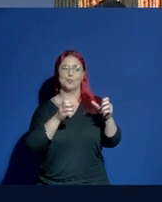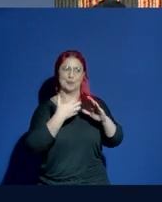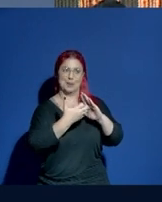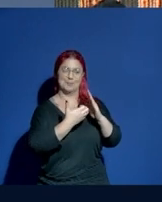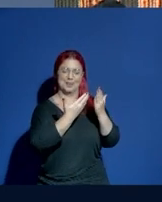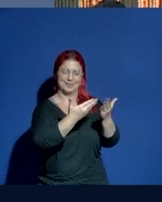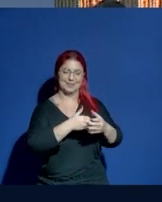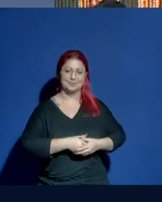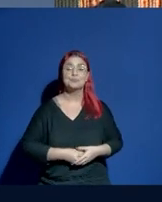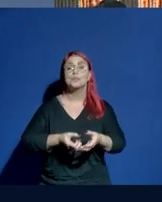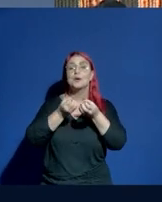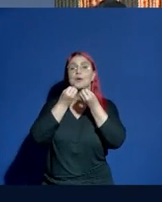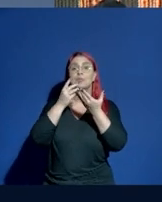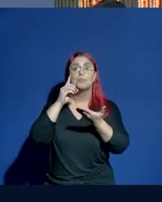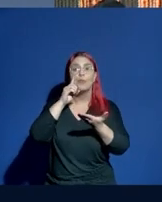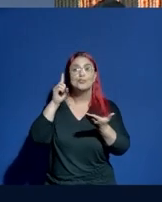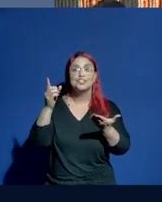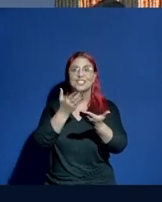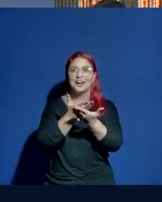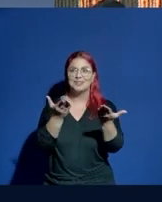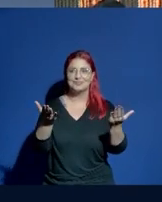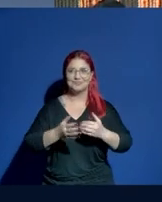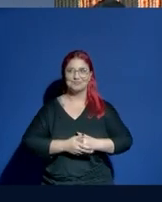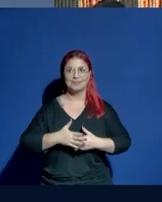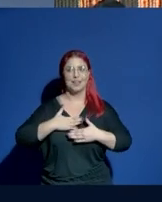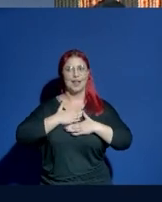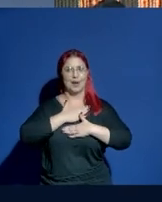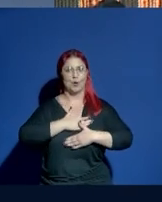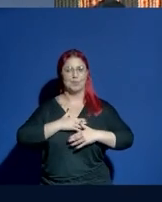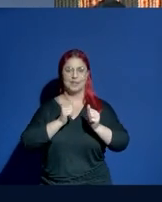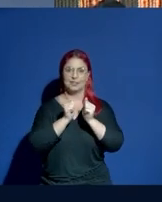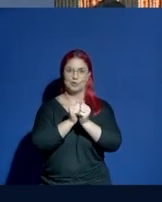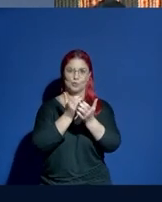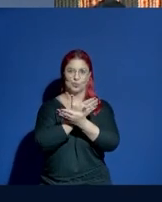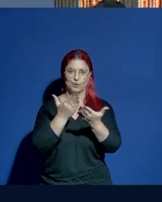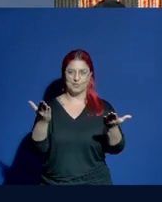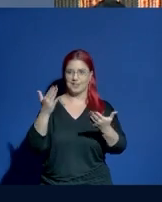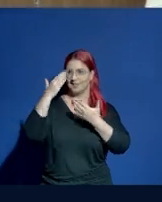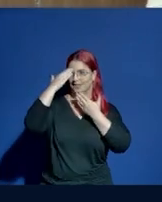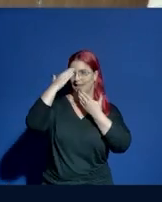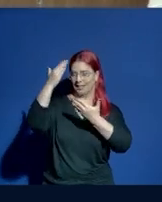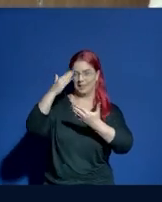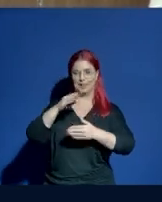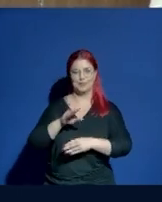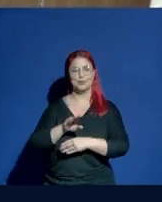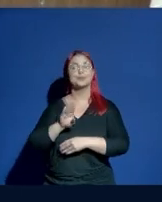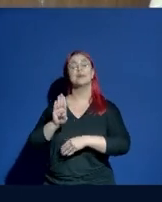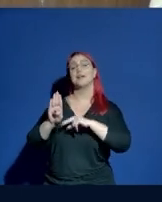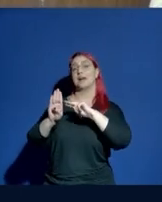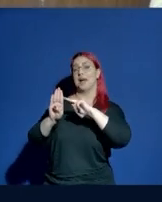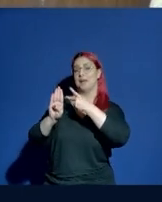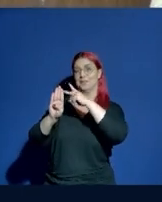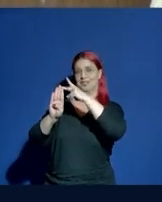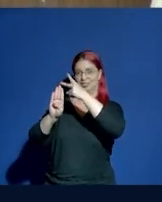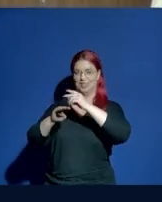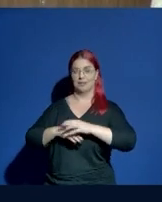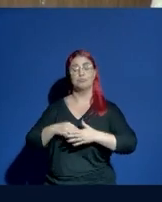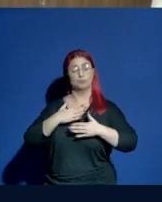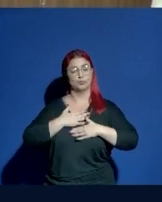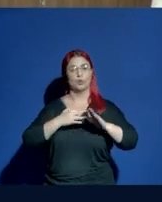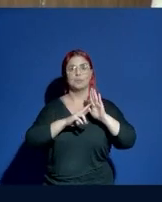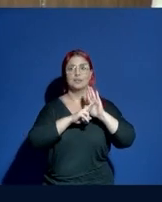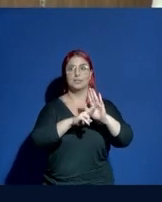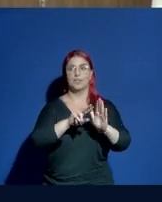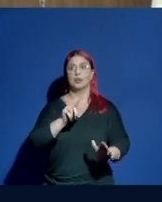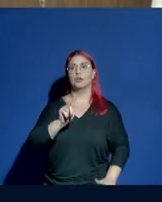bom dia senhoras e senhores é um prazer estar aqui agradeço convite da BTG representando a grurner que é uma empresa